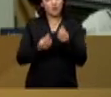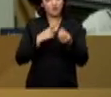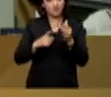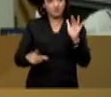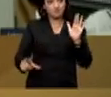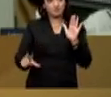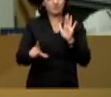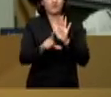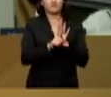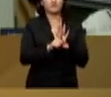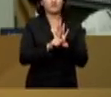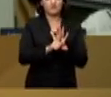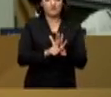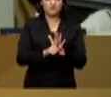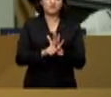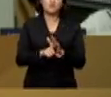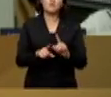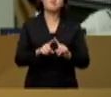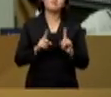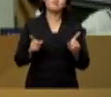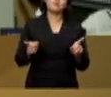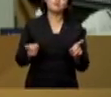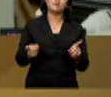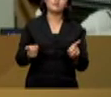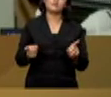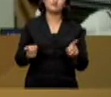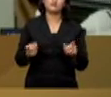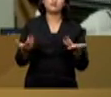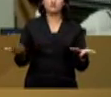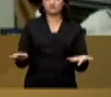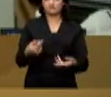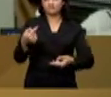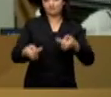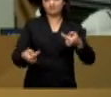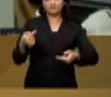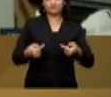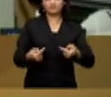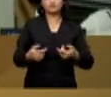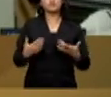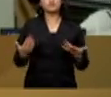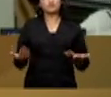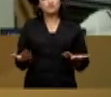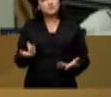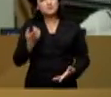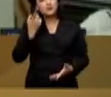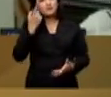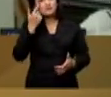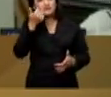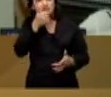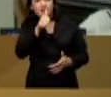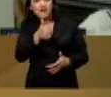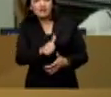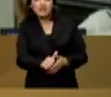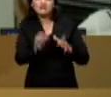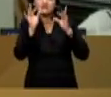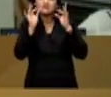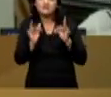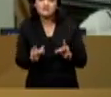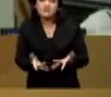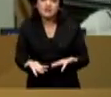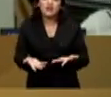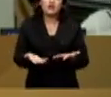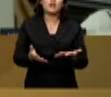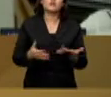que, com a devida vênia, reputo presente. Assim, a mais ver, ao analisarmos a sistemática inaugurada pela